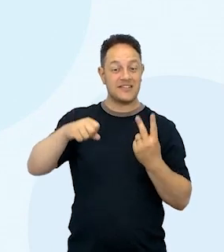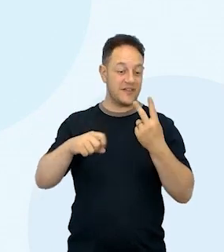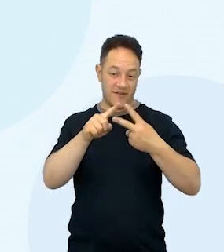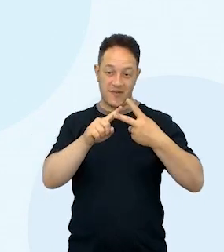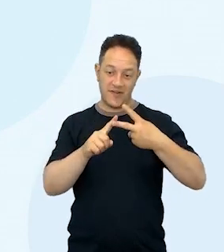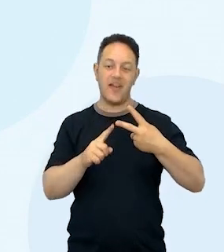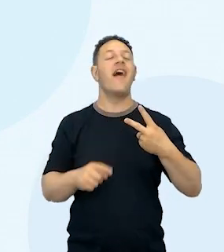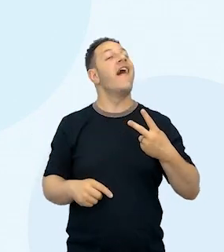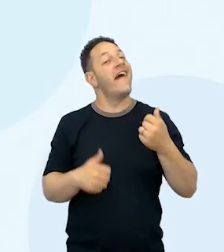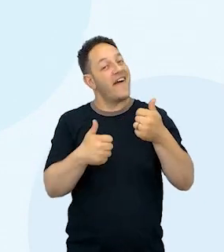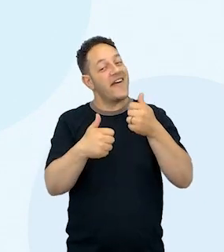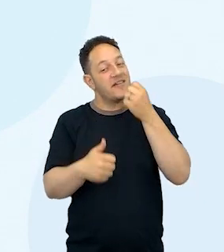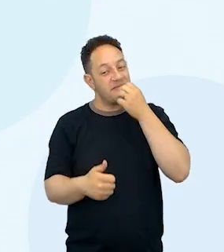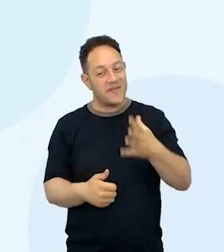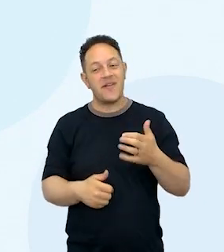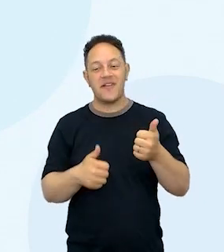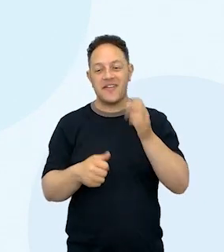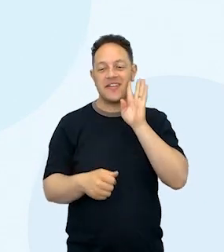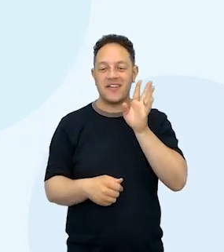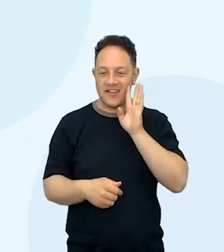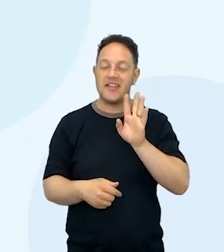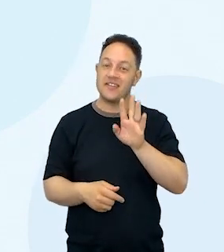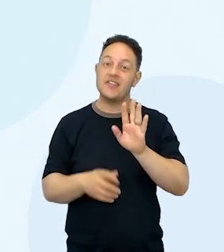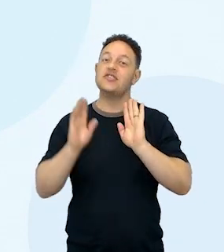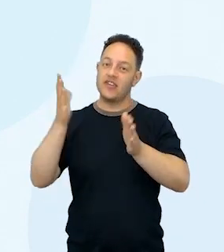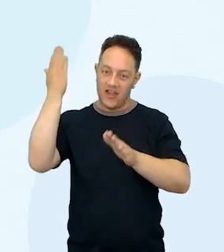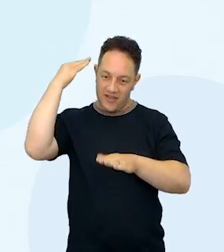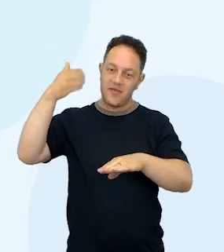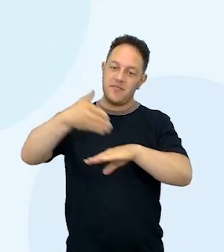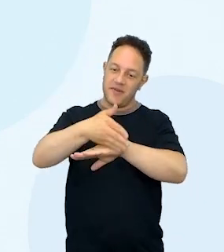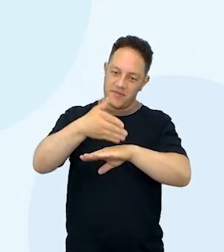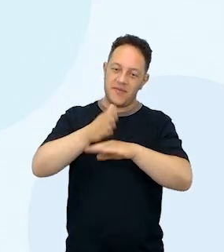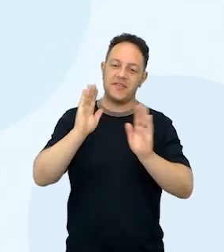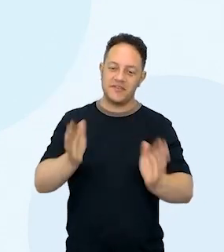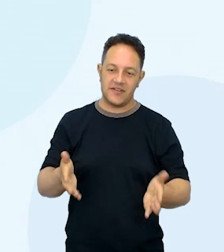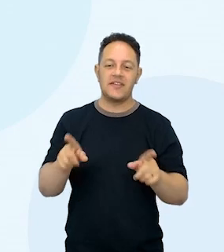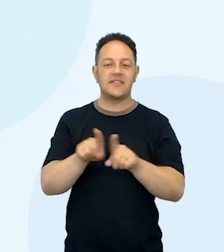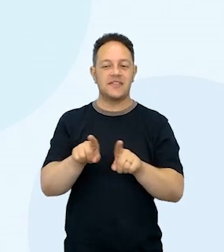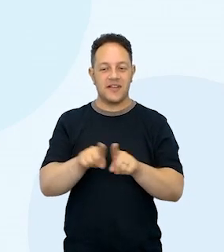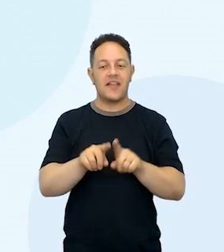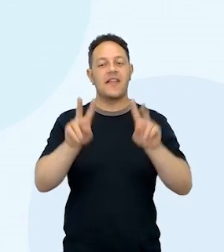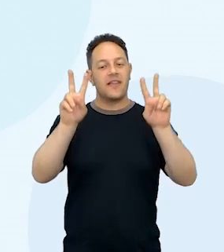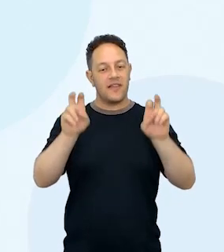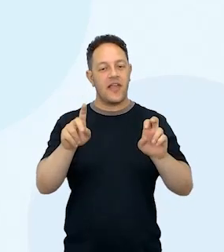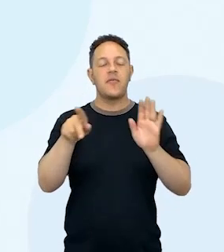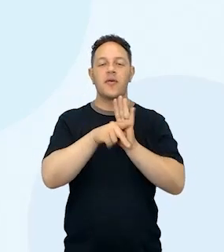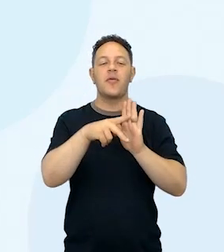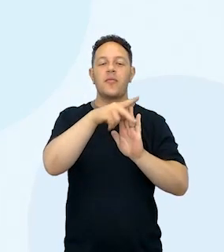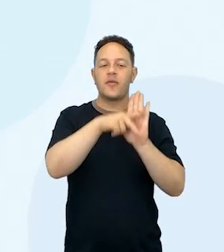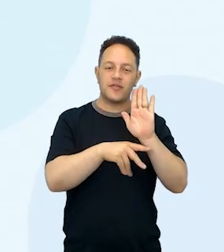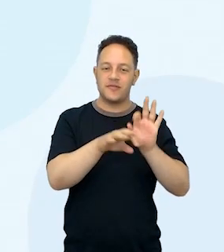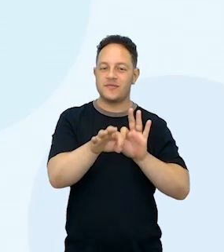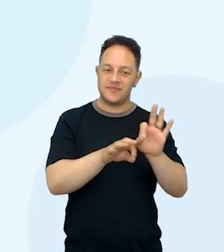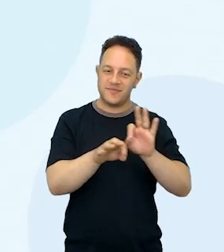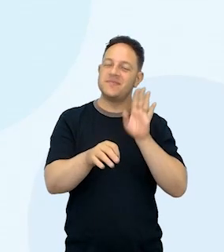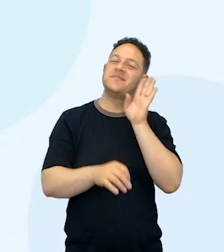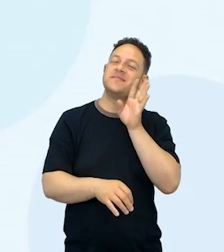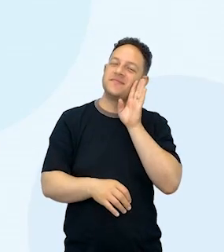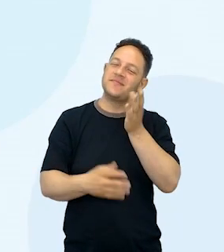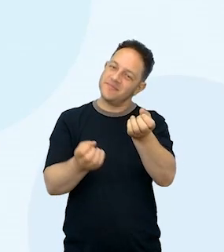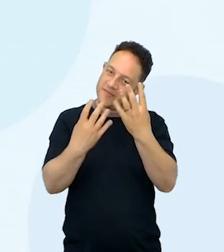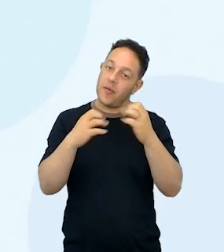Então, eles conhecem e aí vê se vocês já participaram, né? Justamente. E qual o tema, né? Talvez do tema do projeto, talvez seja